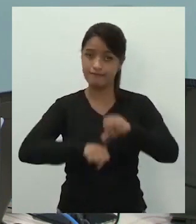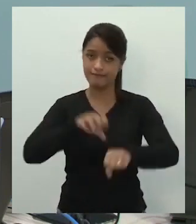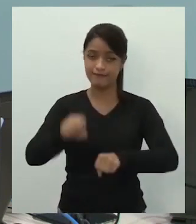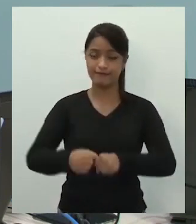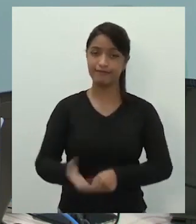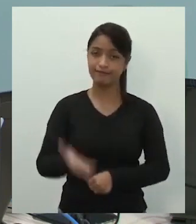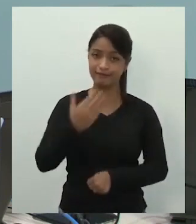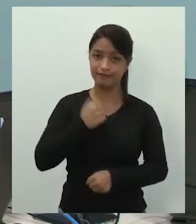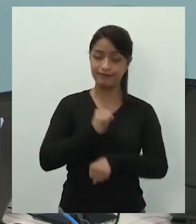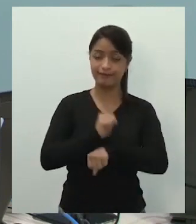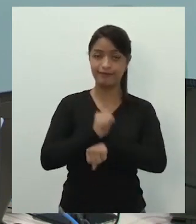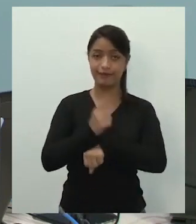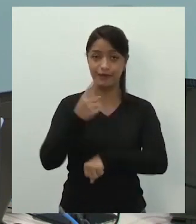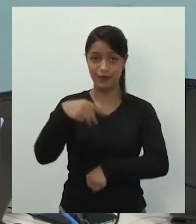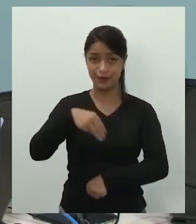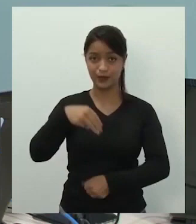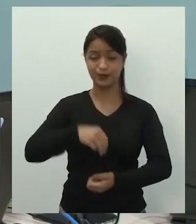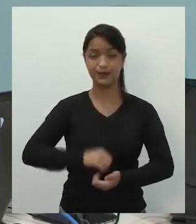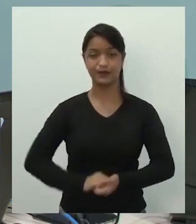Um minutinho.